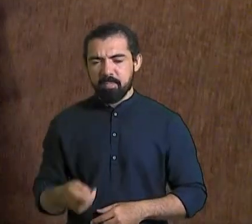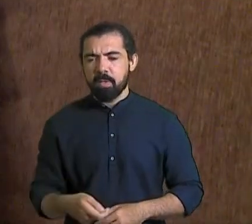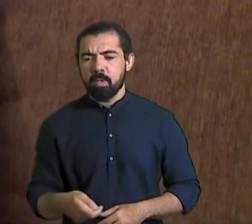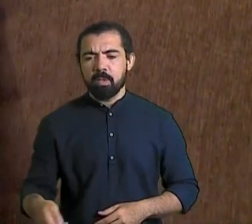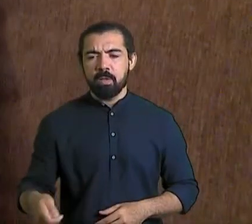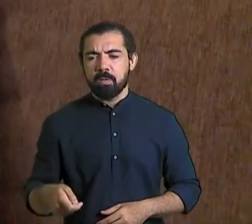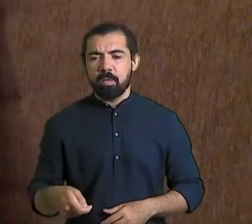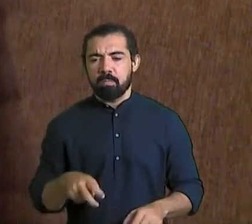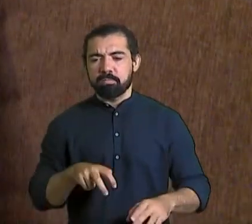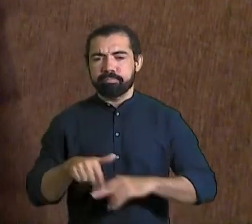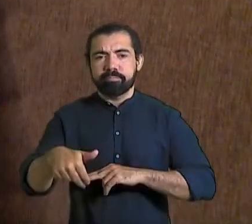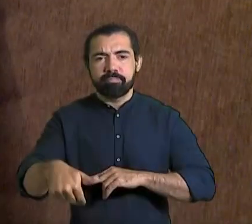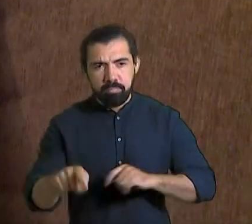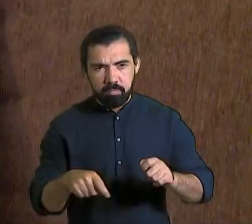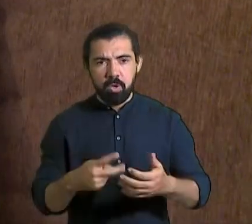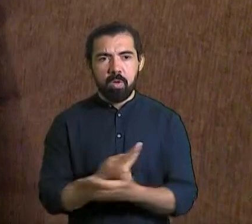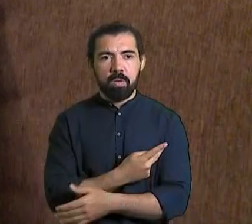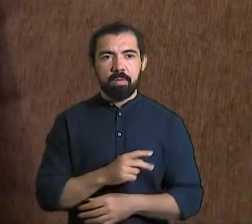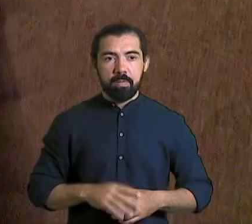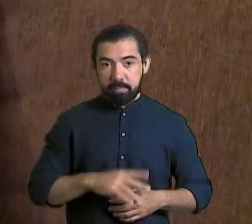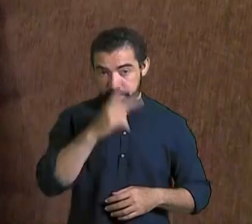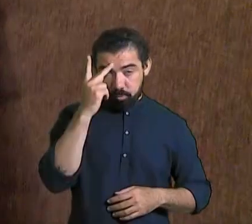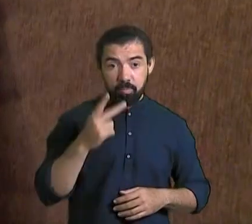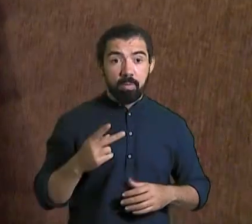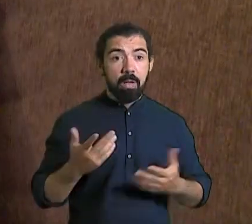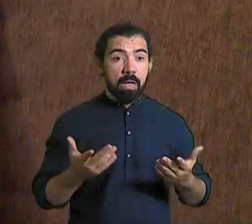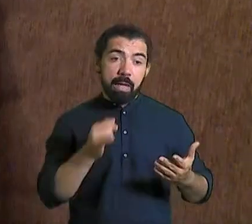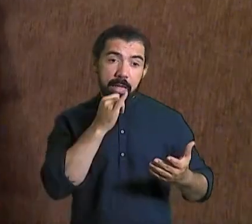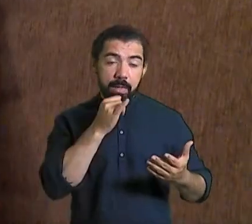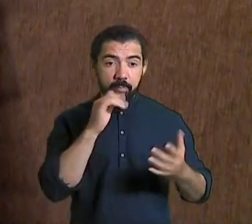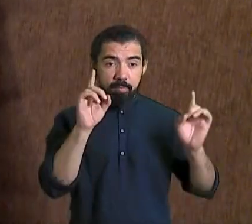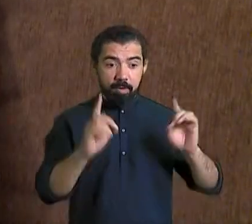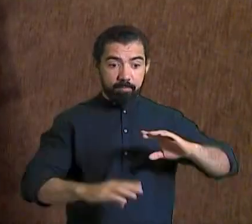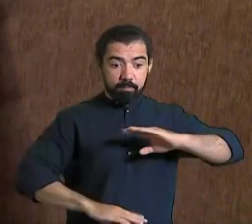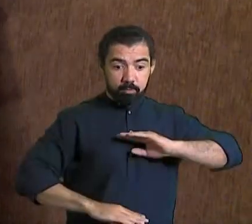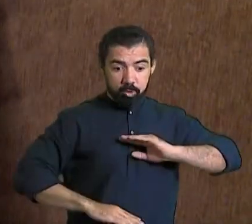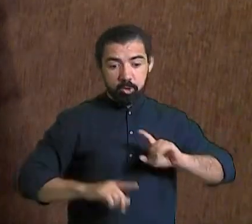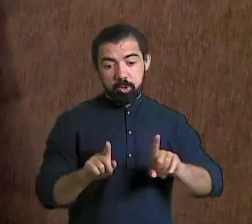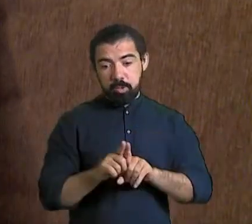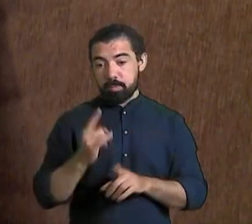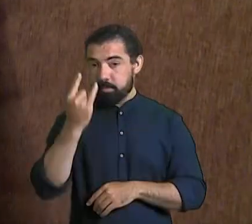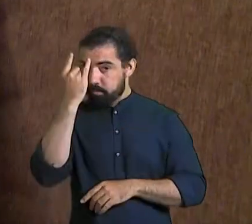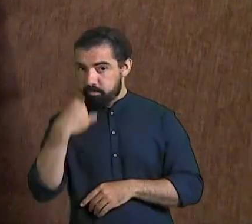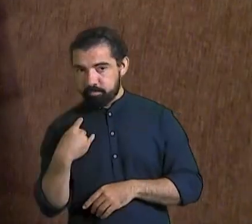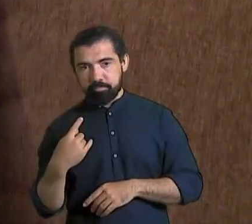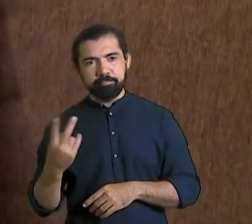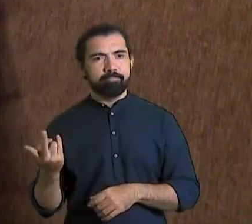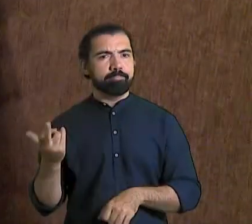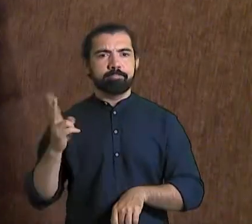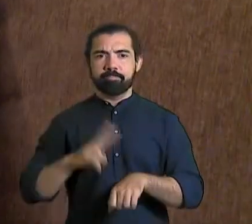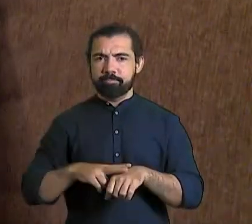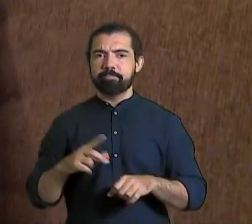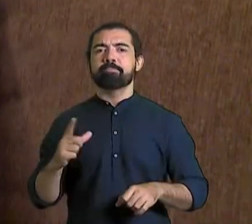um deficiente físico nem para um visual, né? Então, era preciso